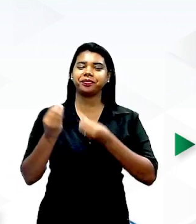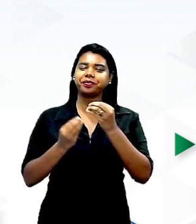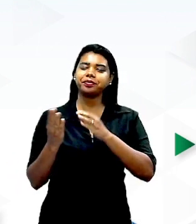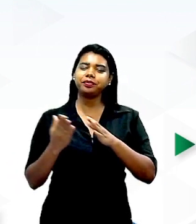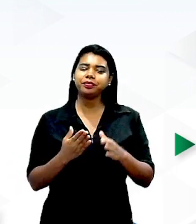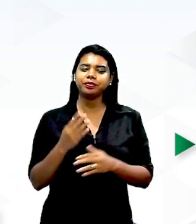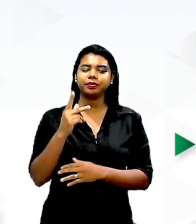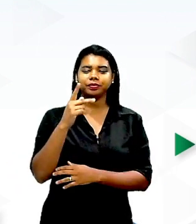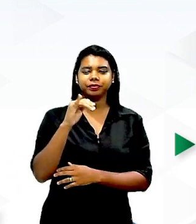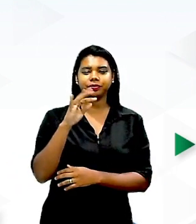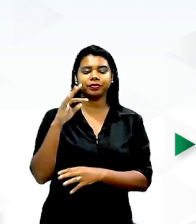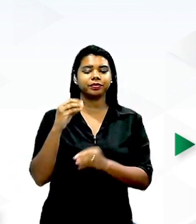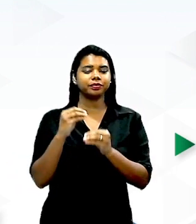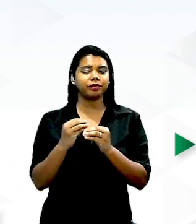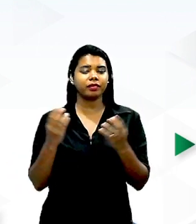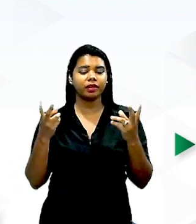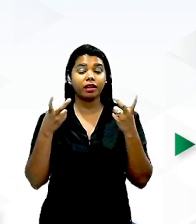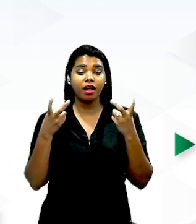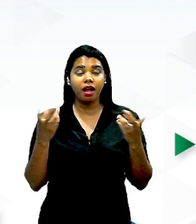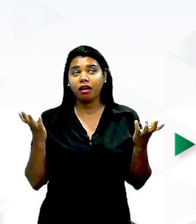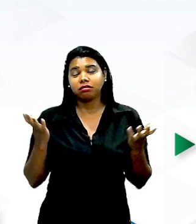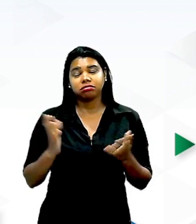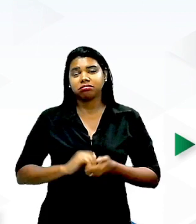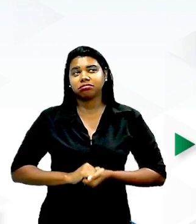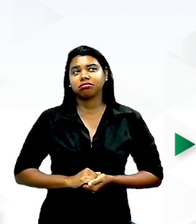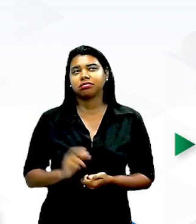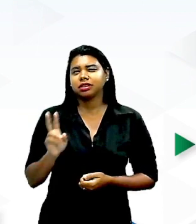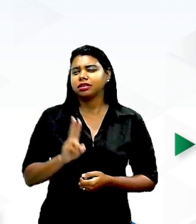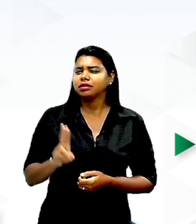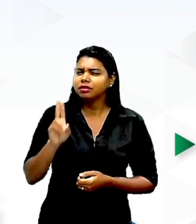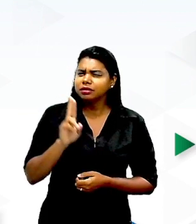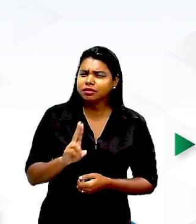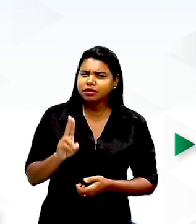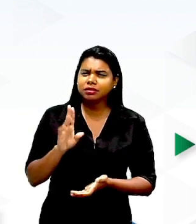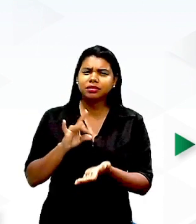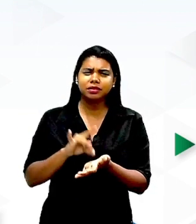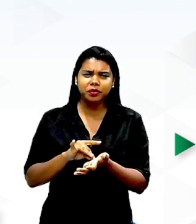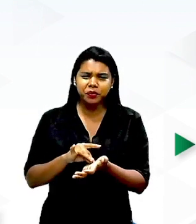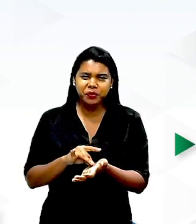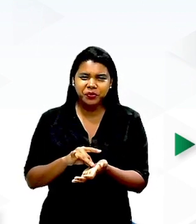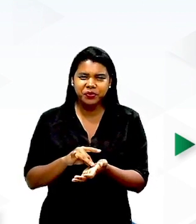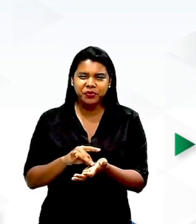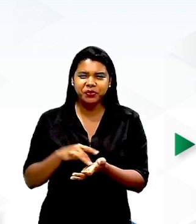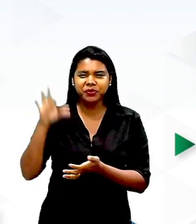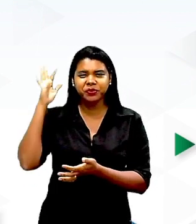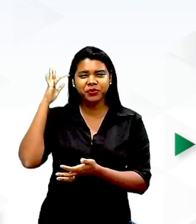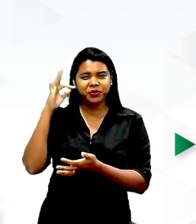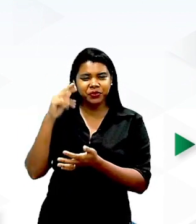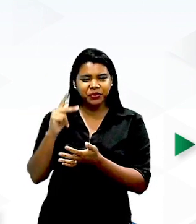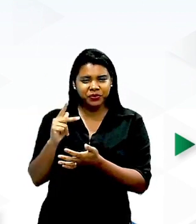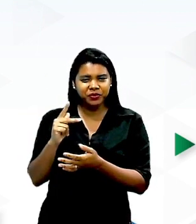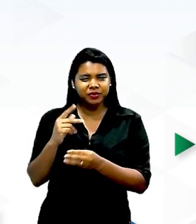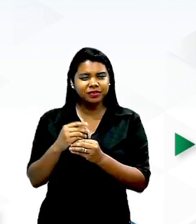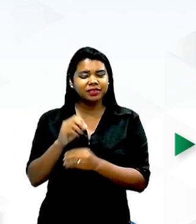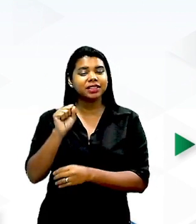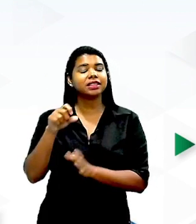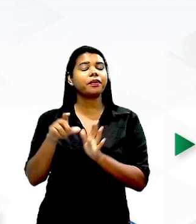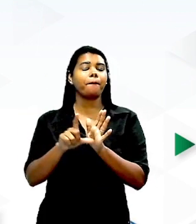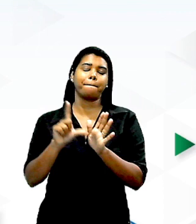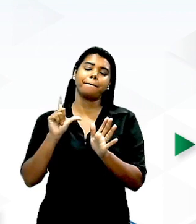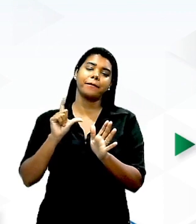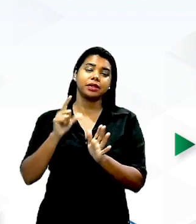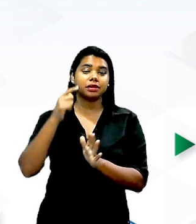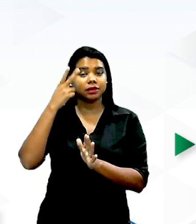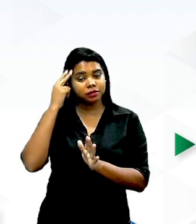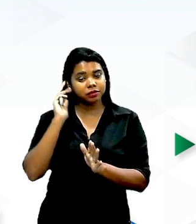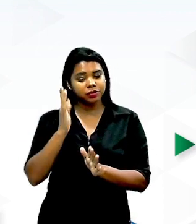vem chamando a atenção. E a gente fala, usa o Teorema de Pitágoras? Sim, mas antes mesmo do